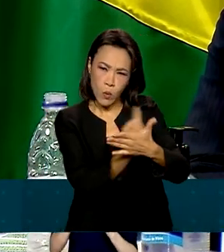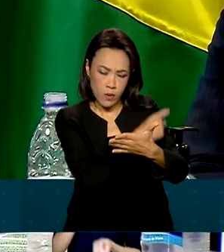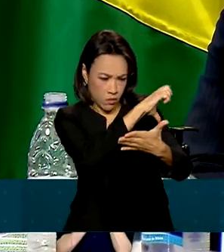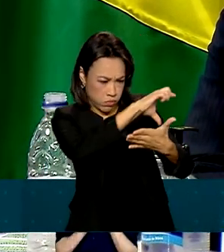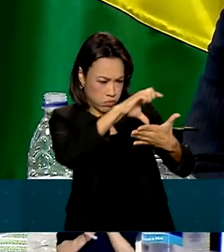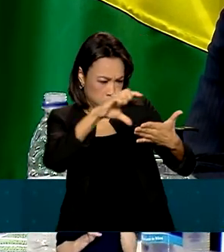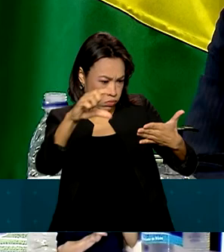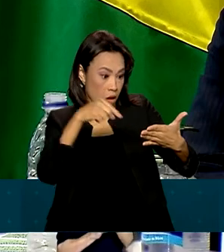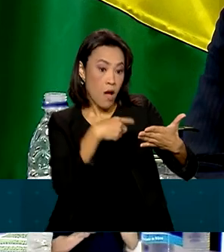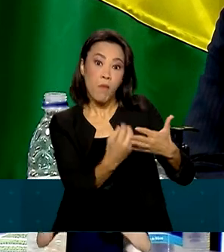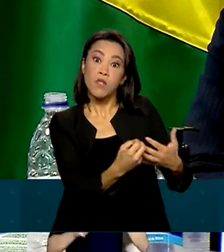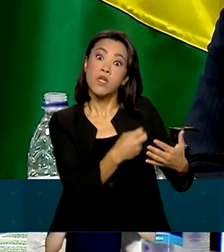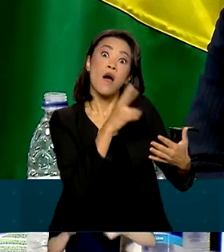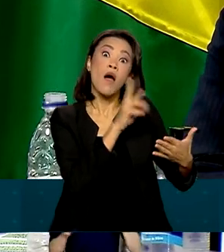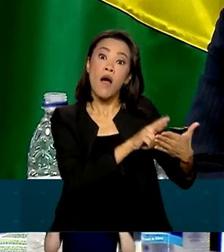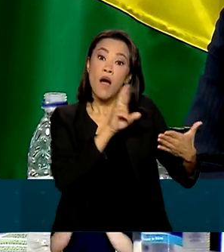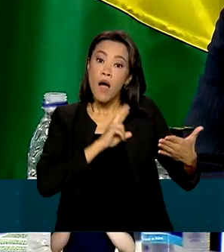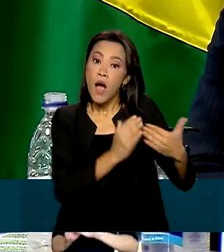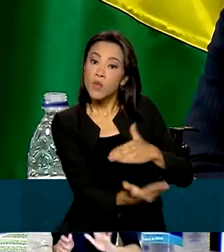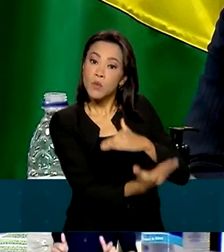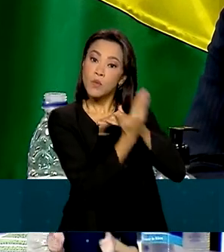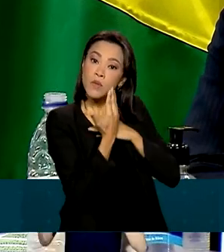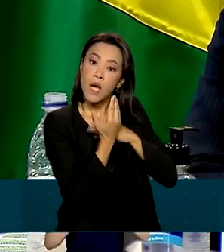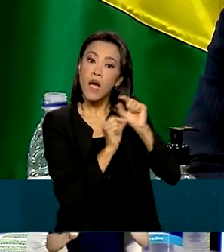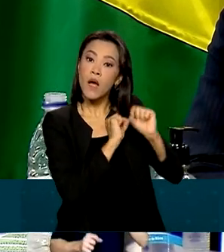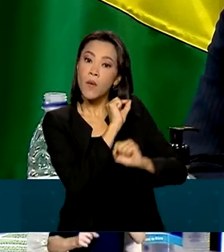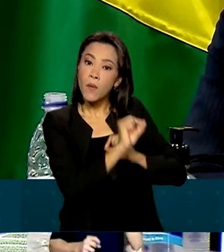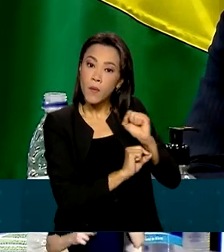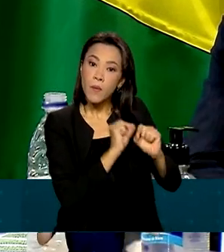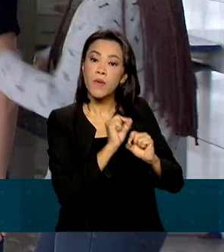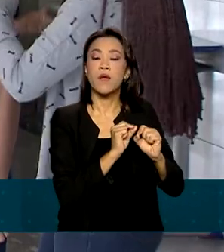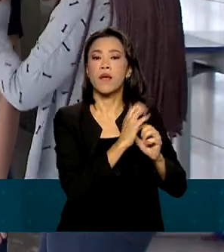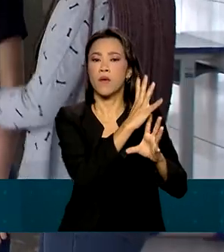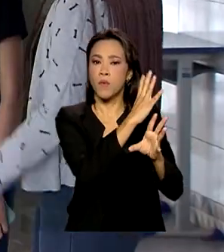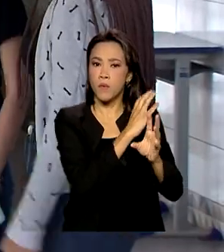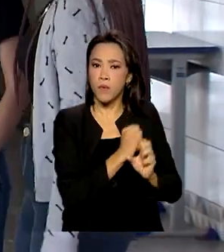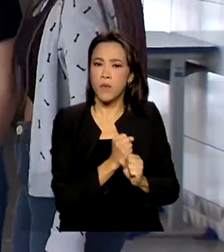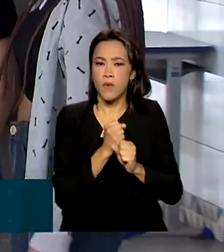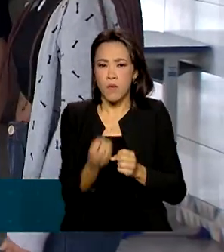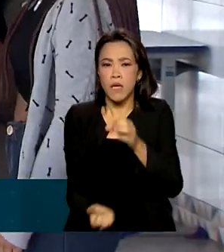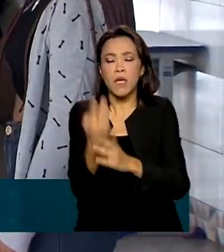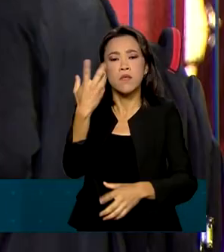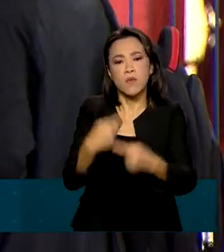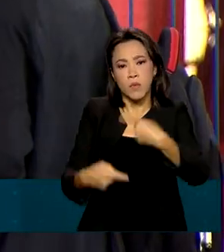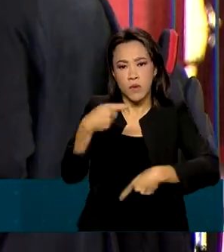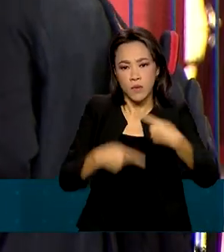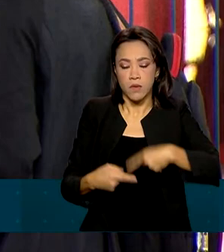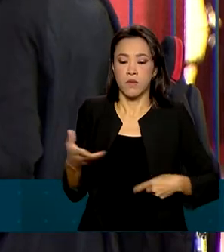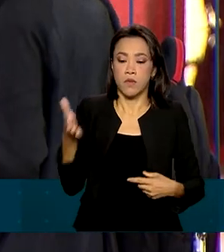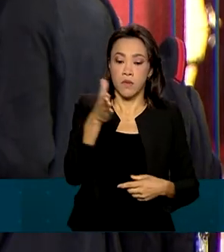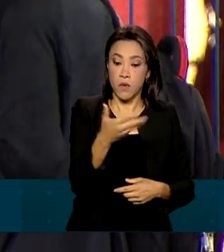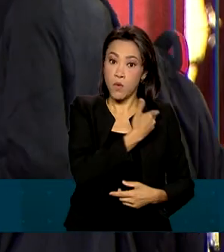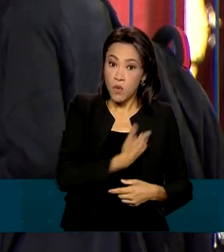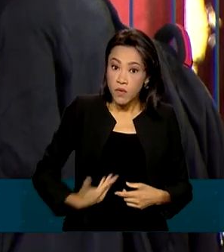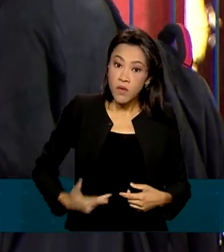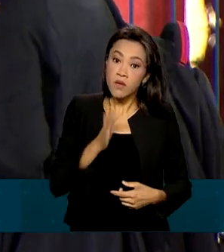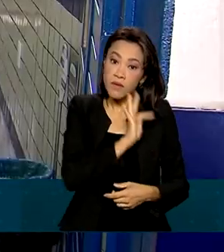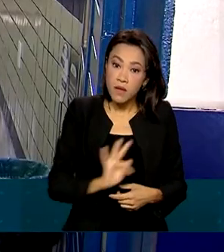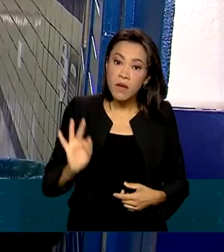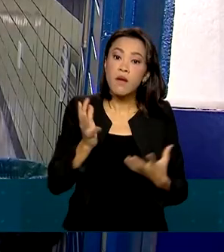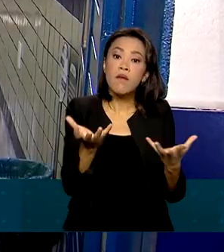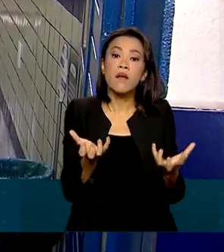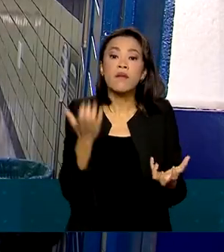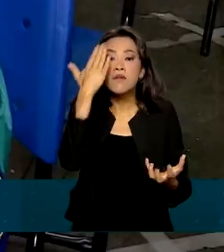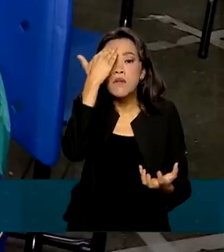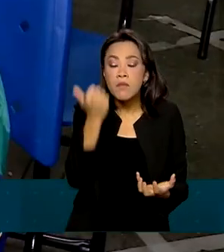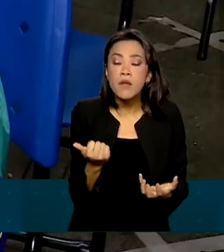elaboração de novas políticas quanto aprimoramento das já existentes o governo federal quer descobrir até que ponto